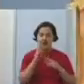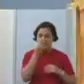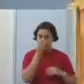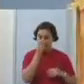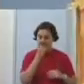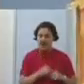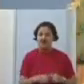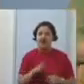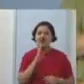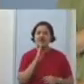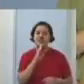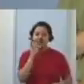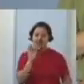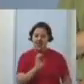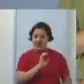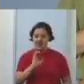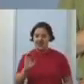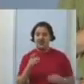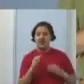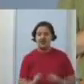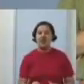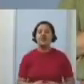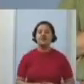esse evangelho de cor.